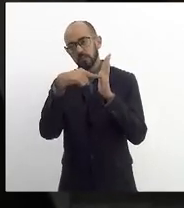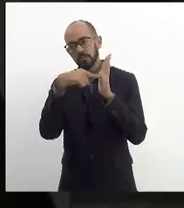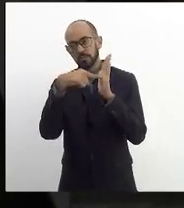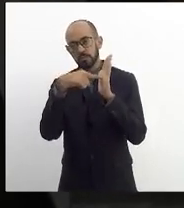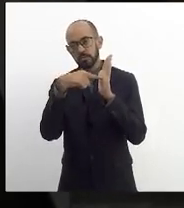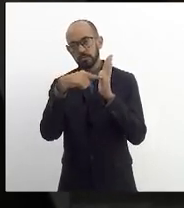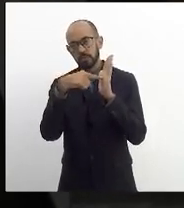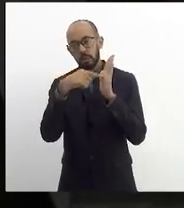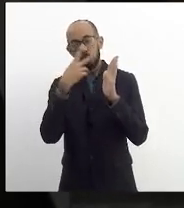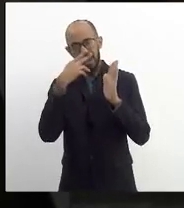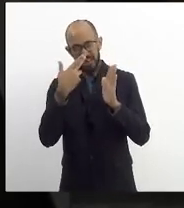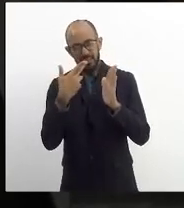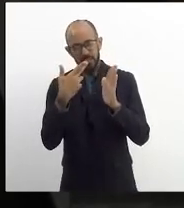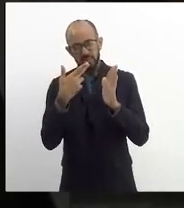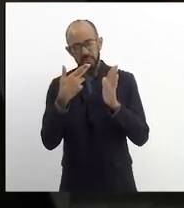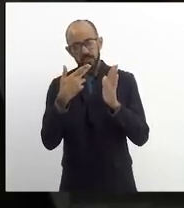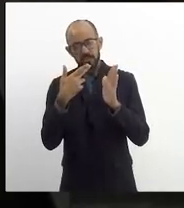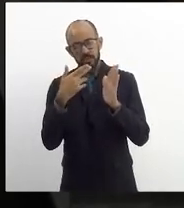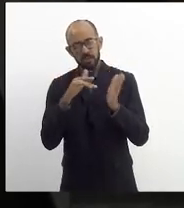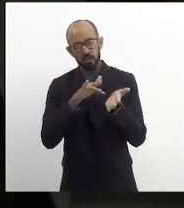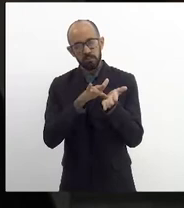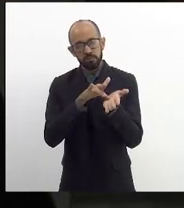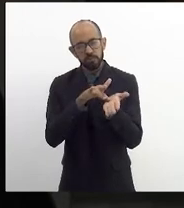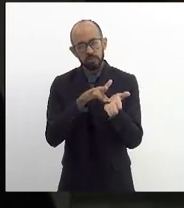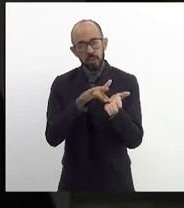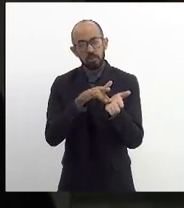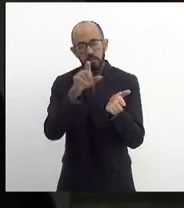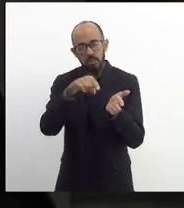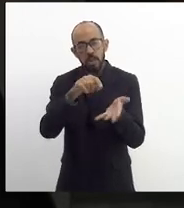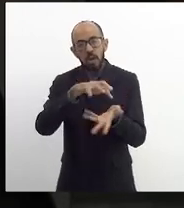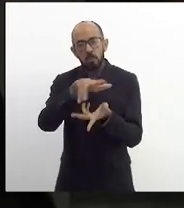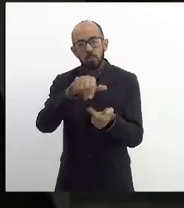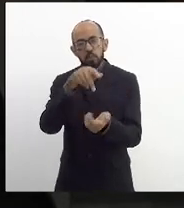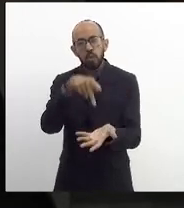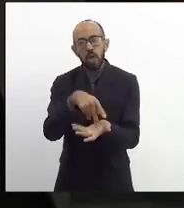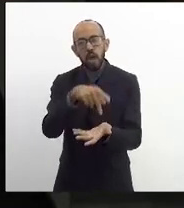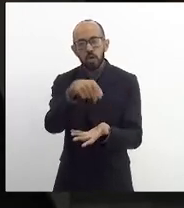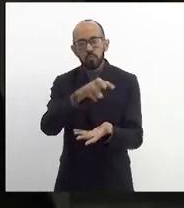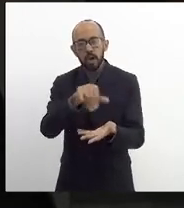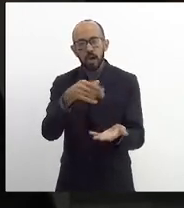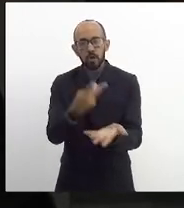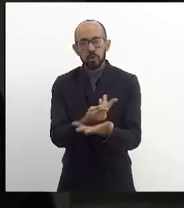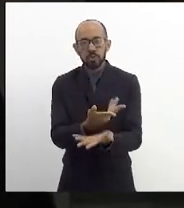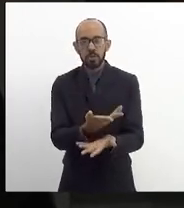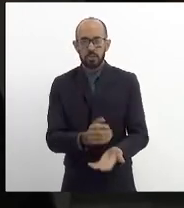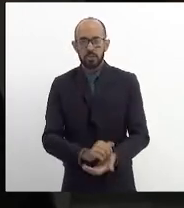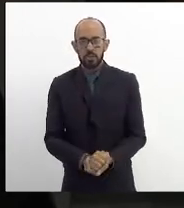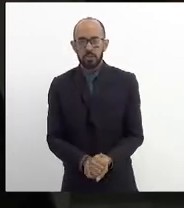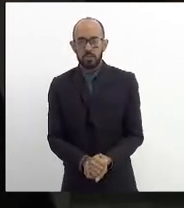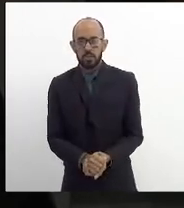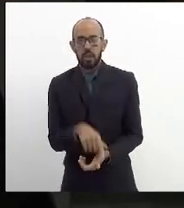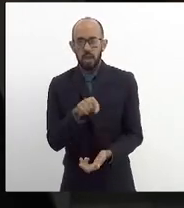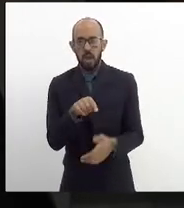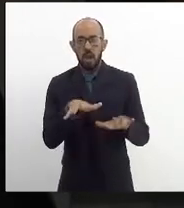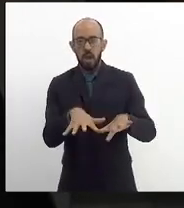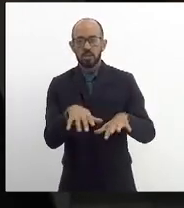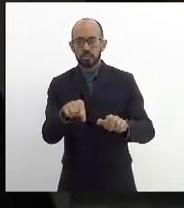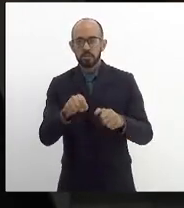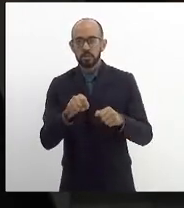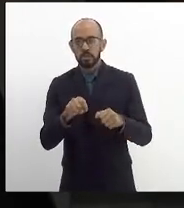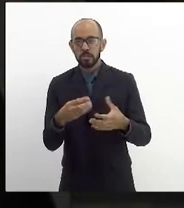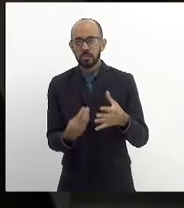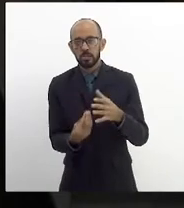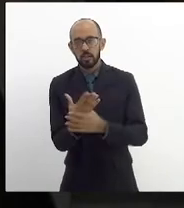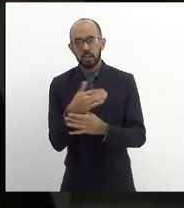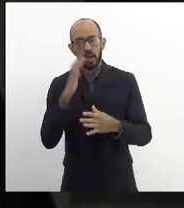blogger mas é o mundo o mundo real é isso que leva a decisão de